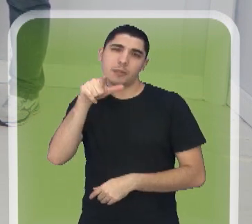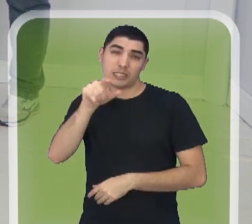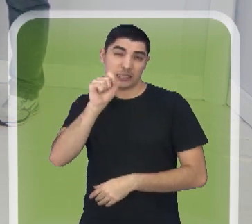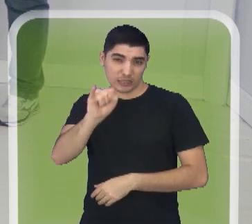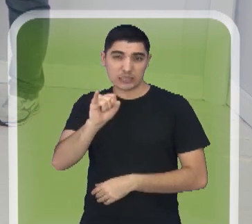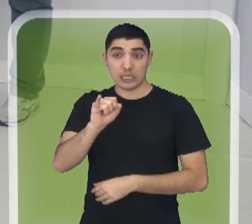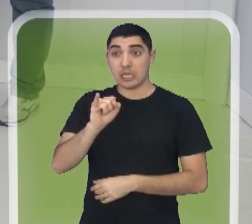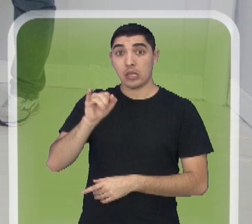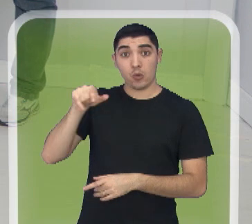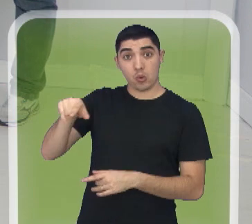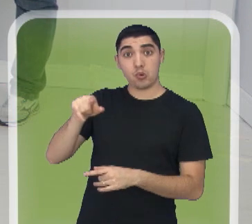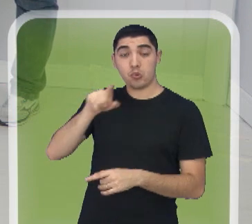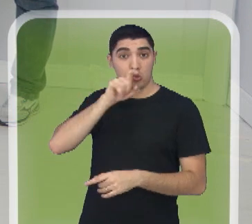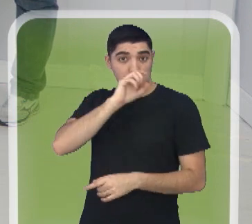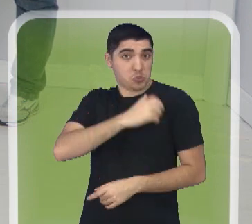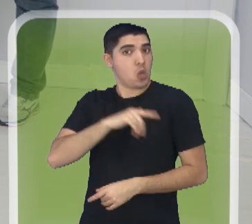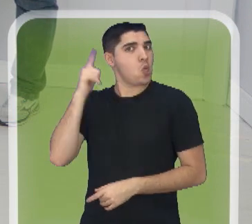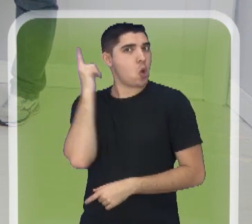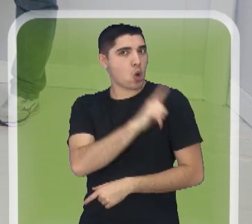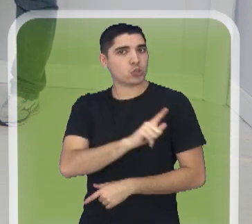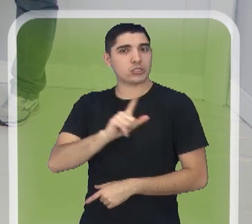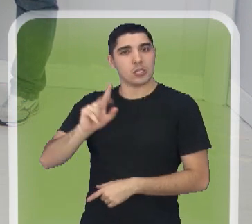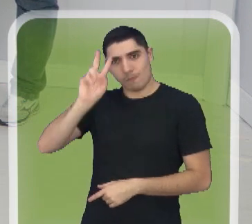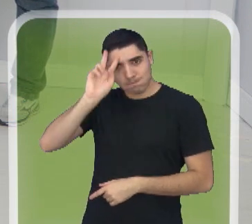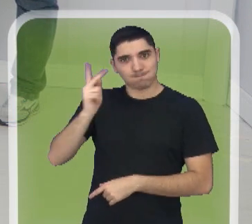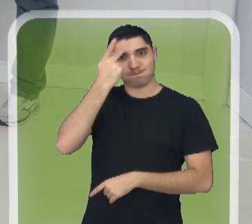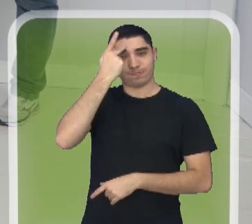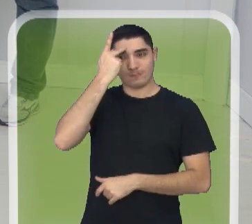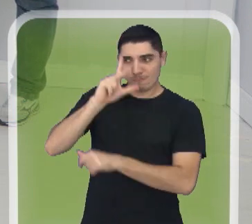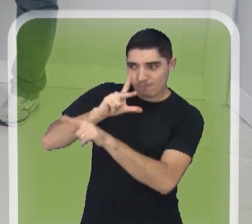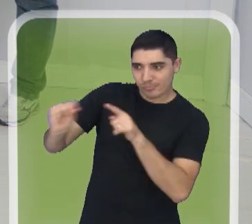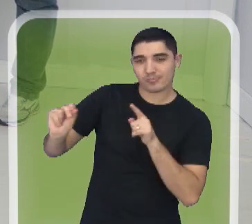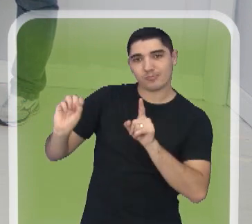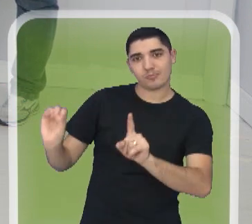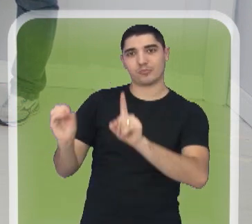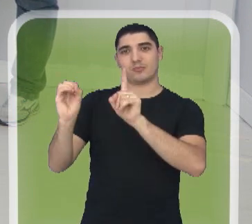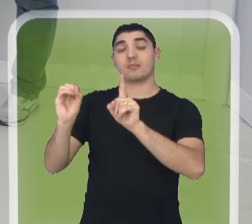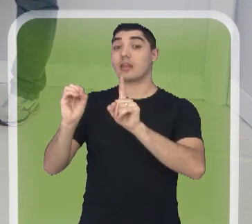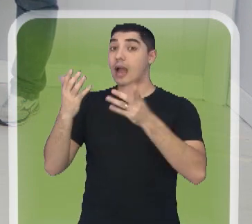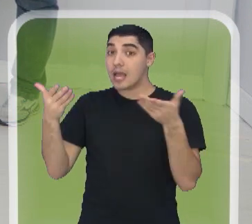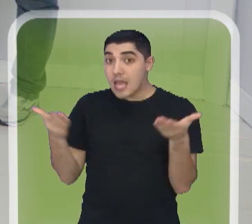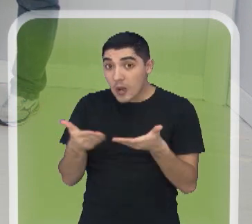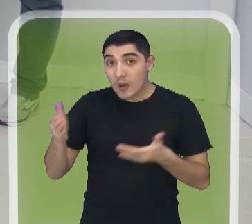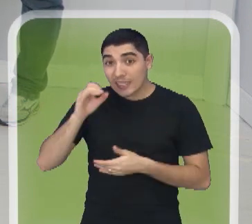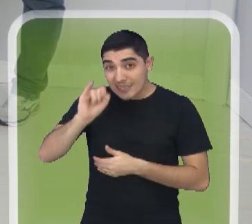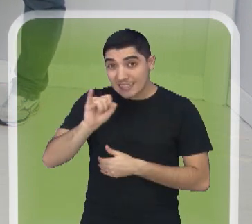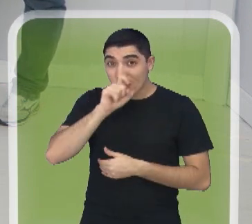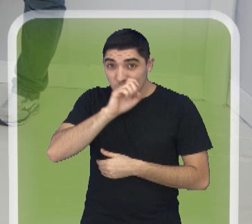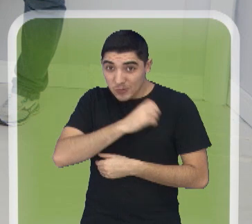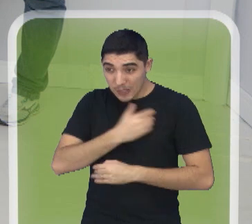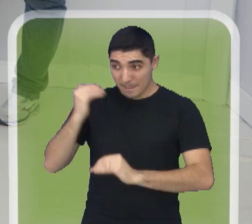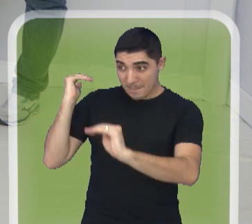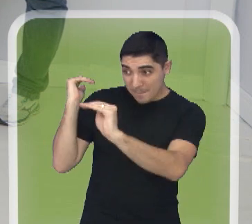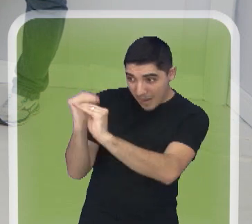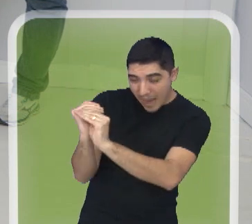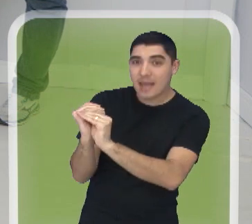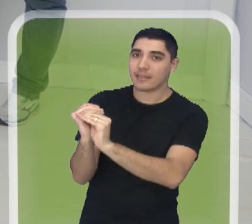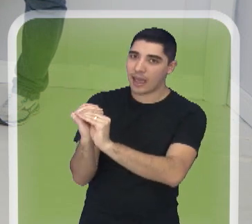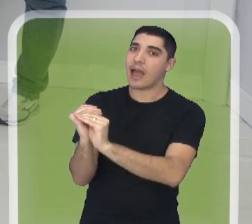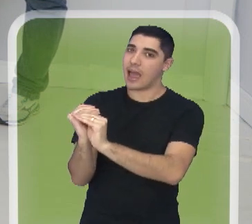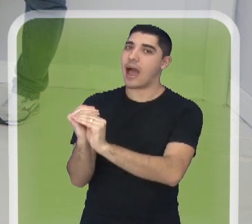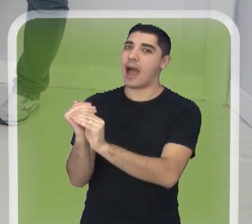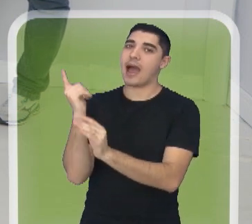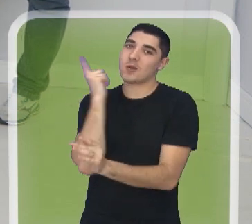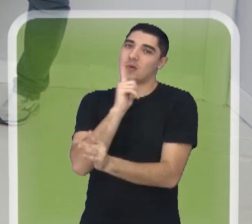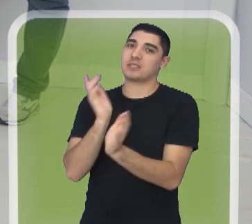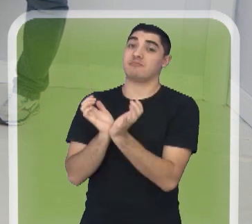José conseguiu reverter essa situação. E agora o São José joga pelo empate. Você sabe também que time que joga para empatar acaba perdendo, né? Então você